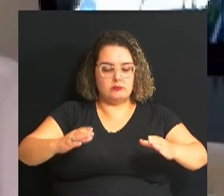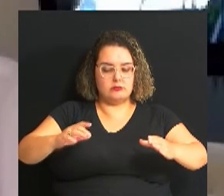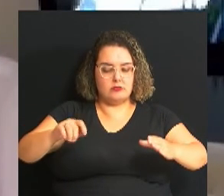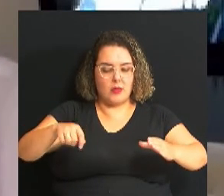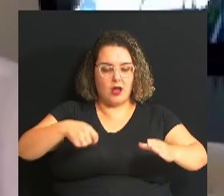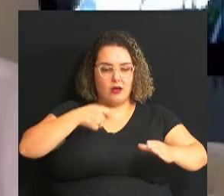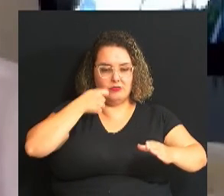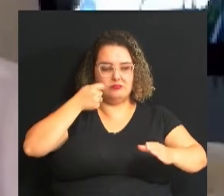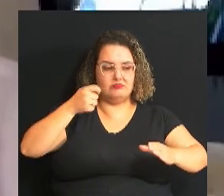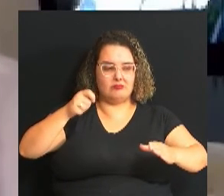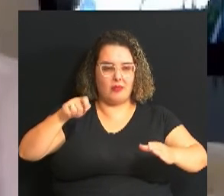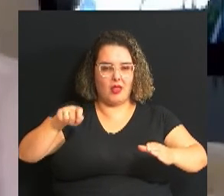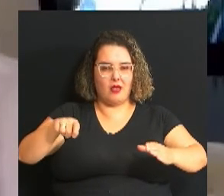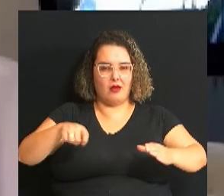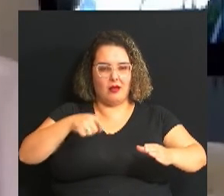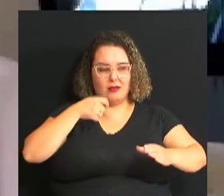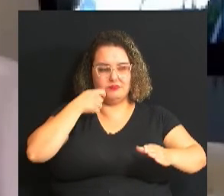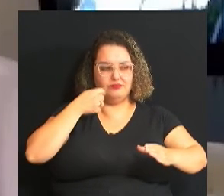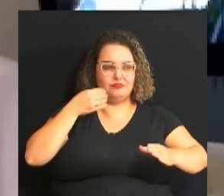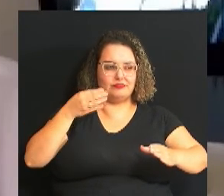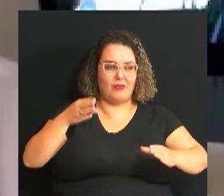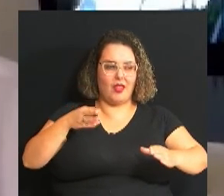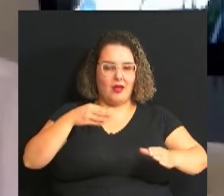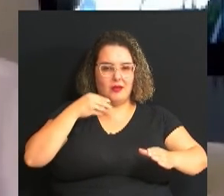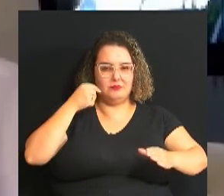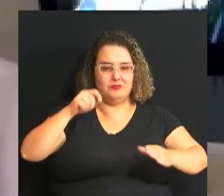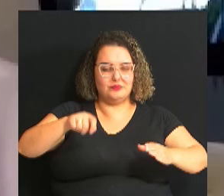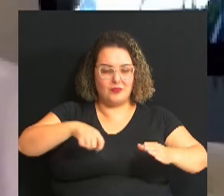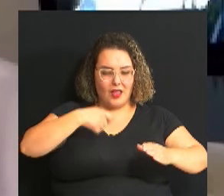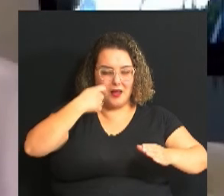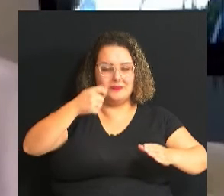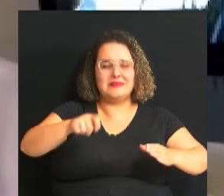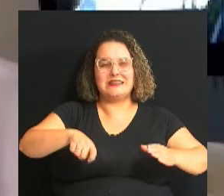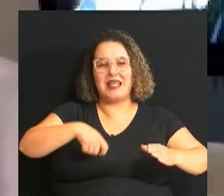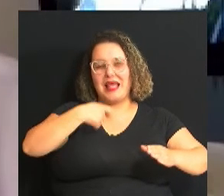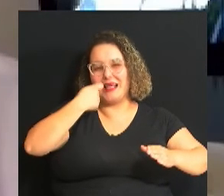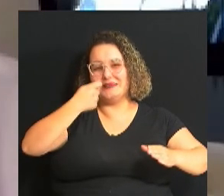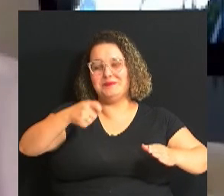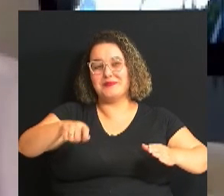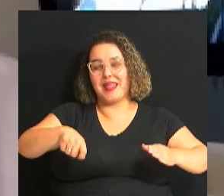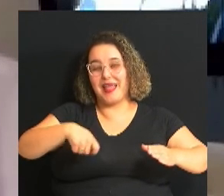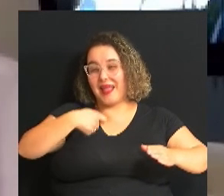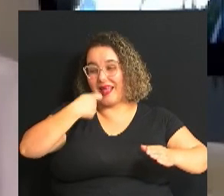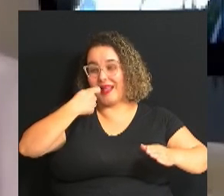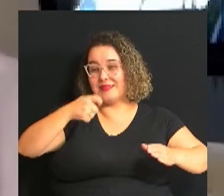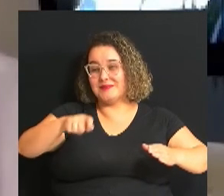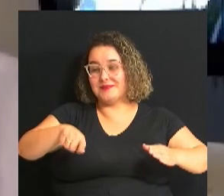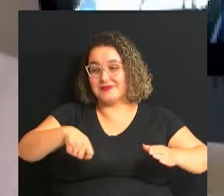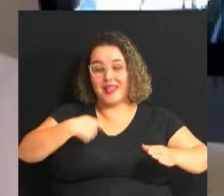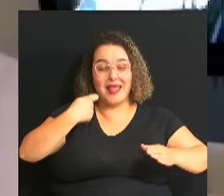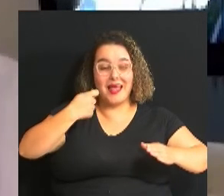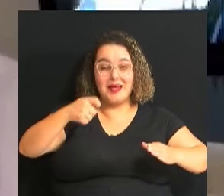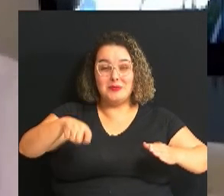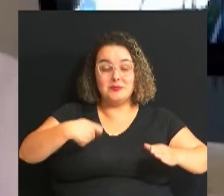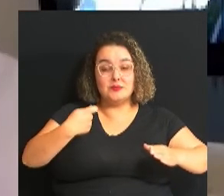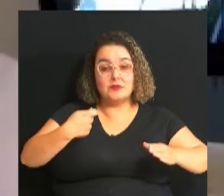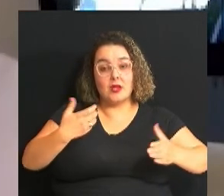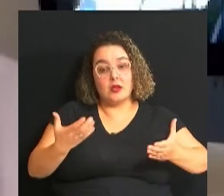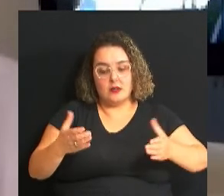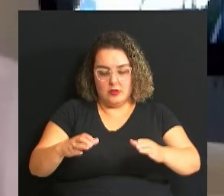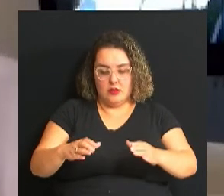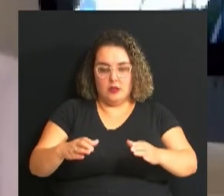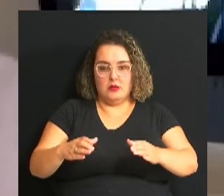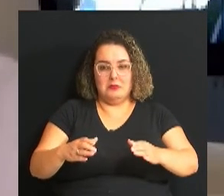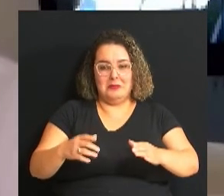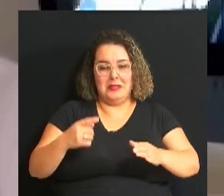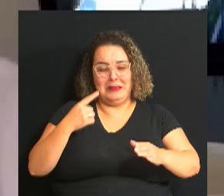o gosto dele está ruim, é melhor você comer o prato sorrindo, né, e alegre, do que comer o prato